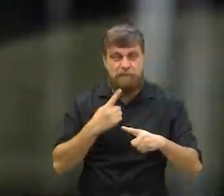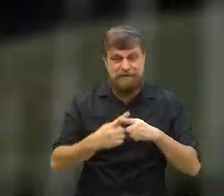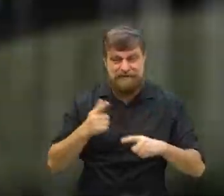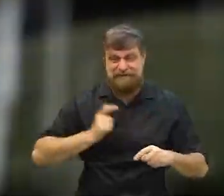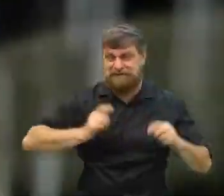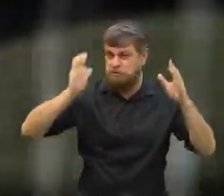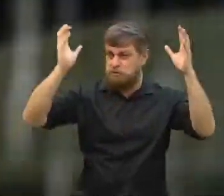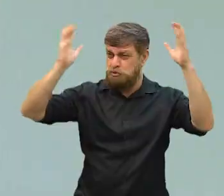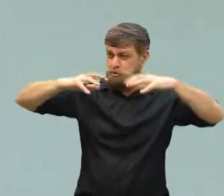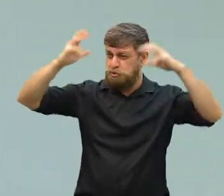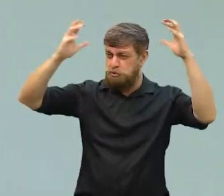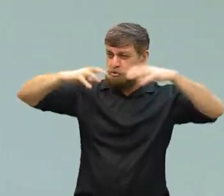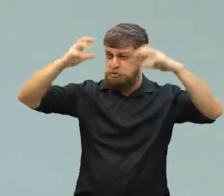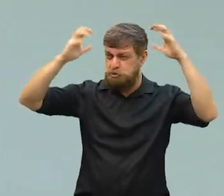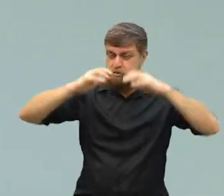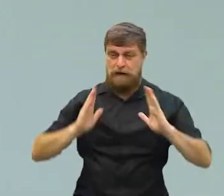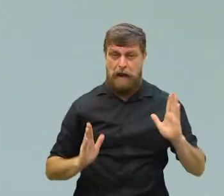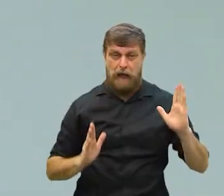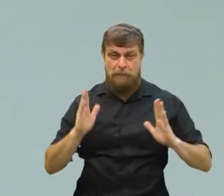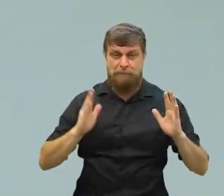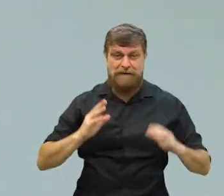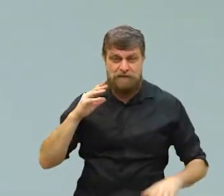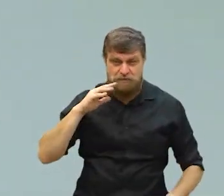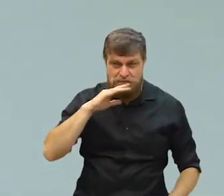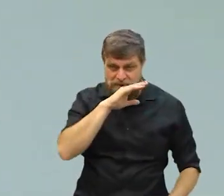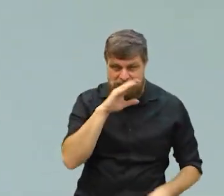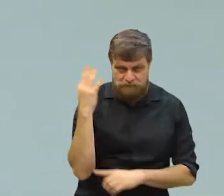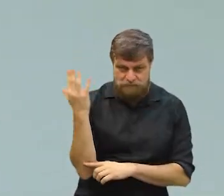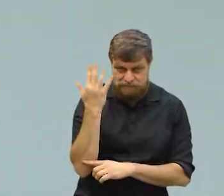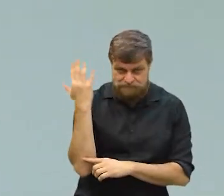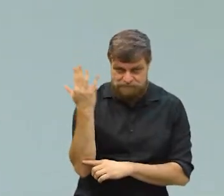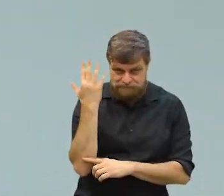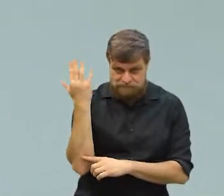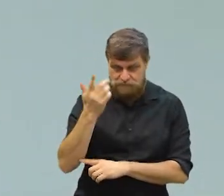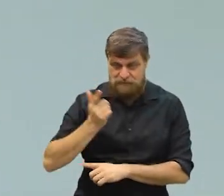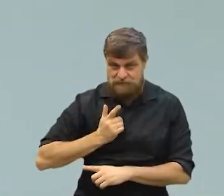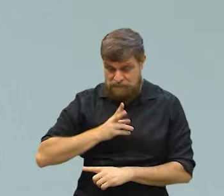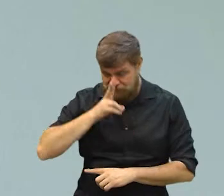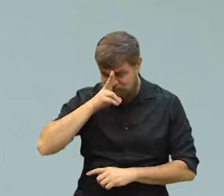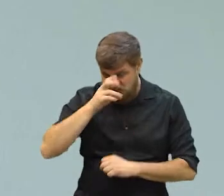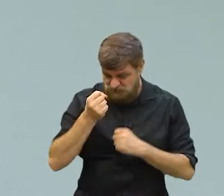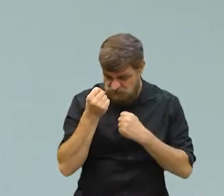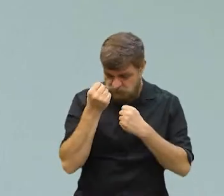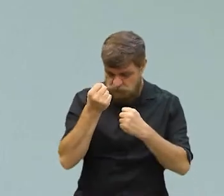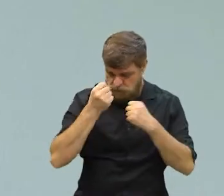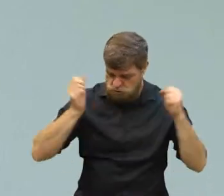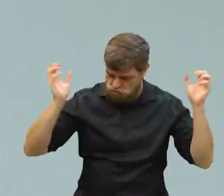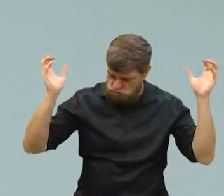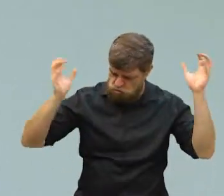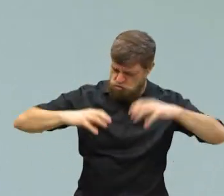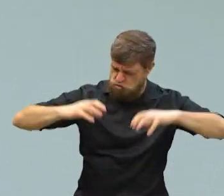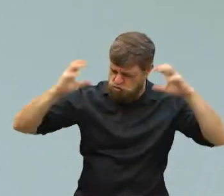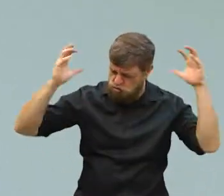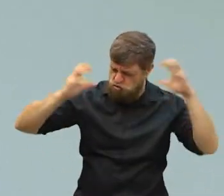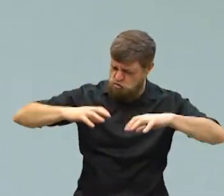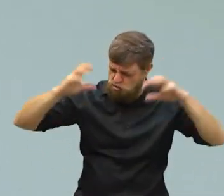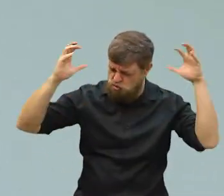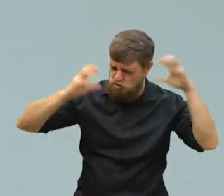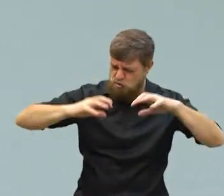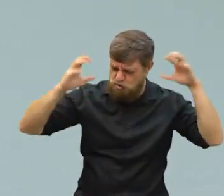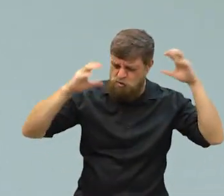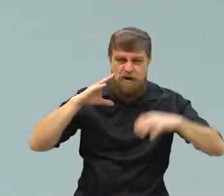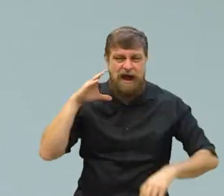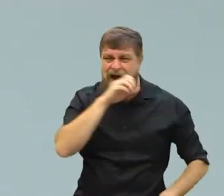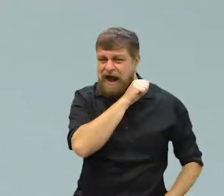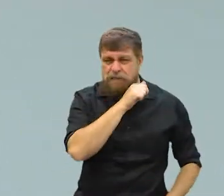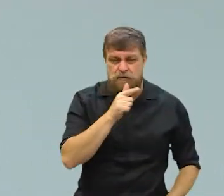por conta das chuvas chuvas de verão Tem se tornado cada vez mais intensas muitas vezes altas